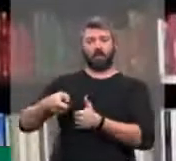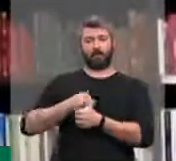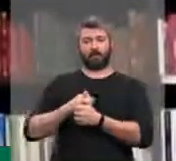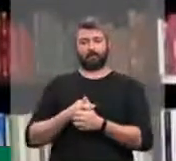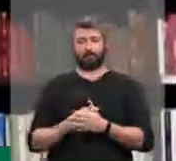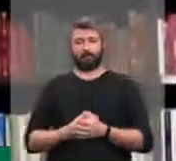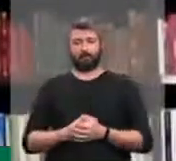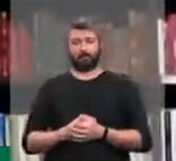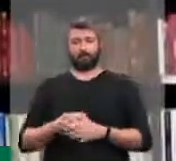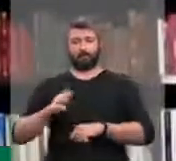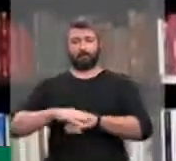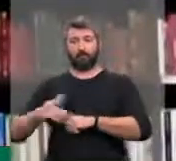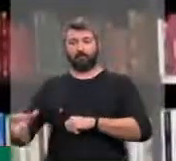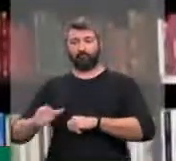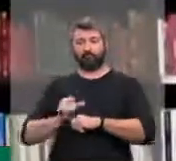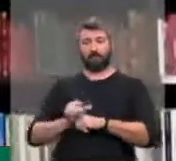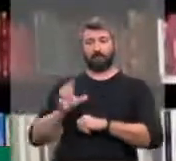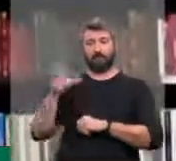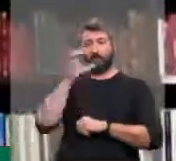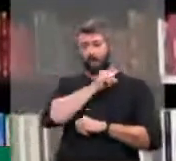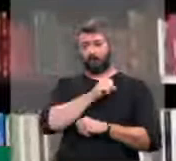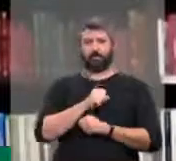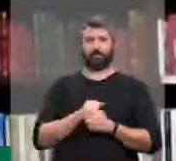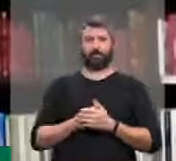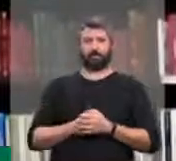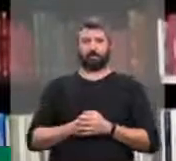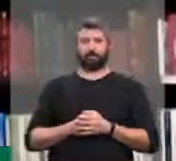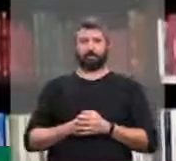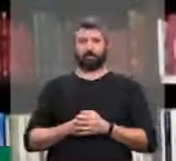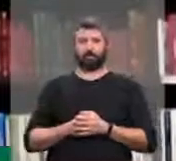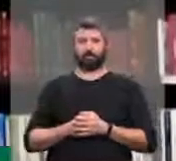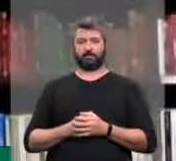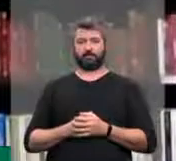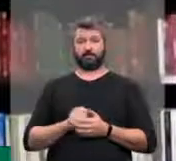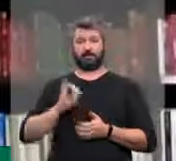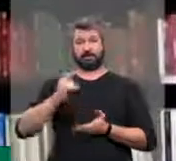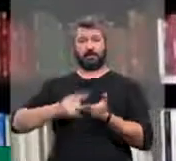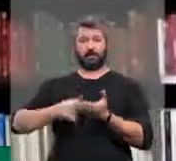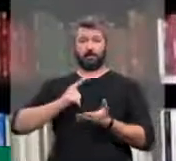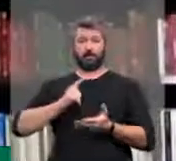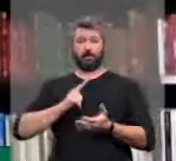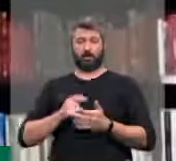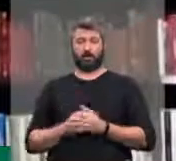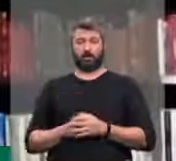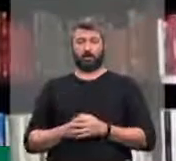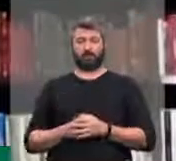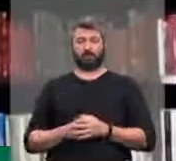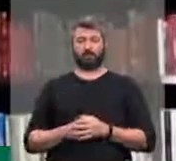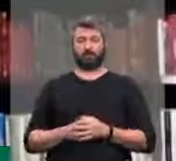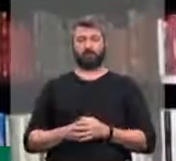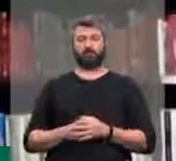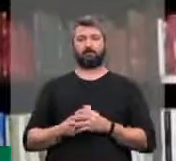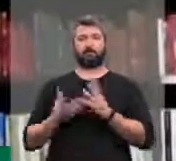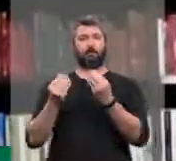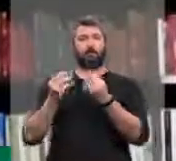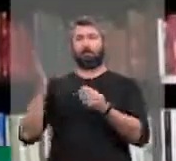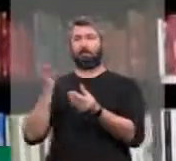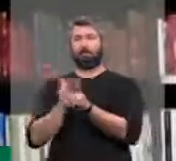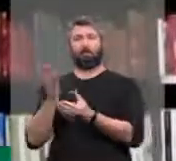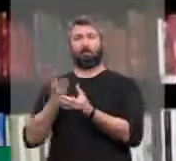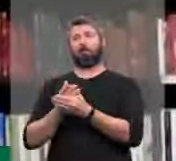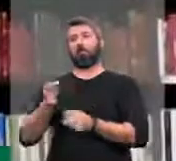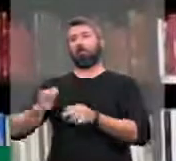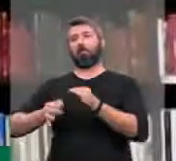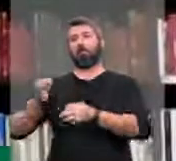débitos, em prazo mais curto com deságio acordado entre as partes. A excessiva litigiosidade de temas envolvendo